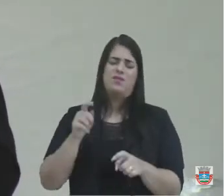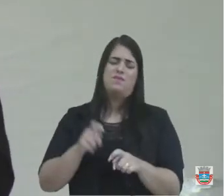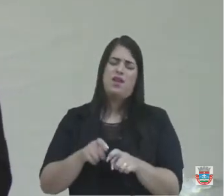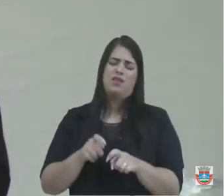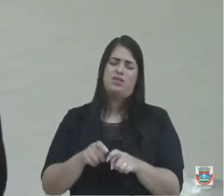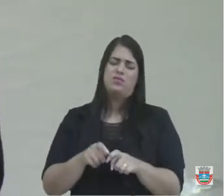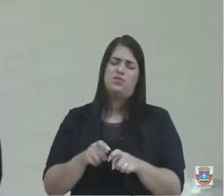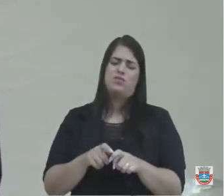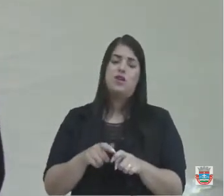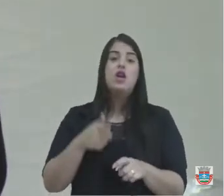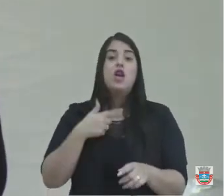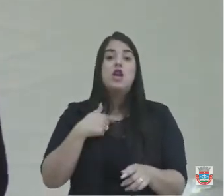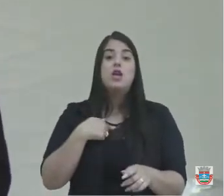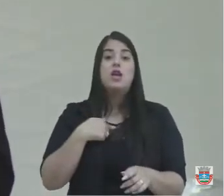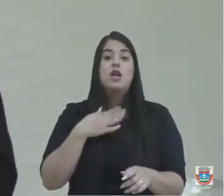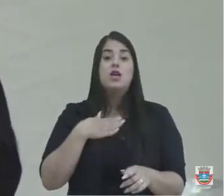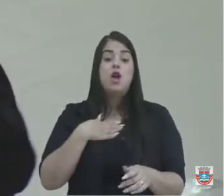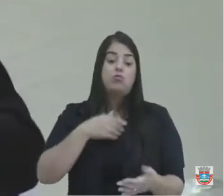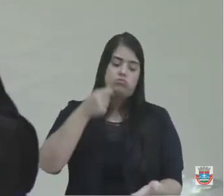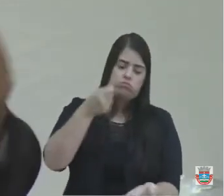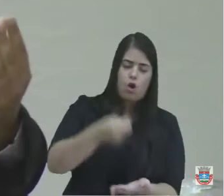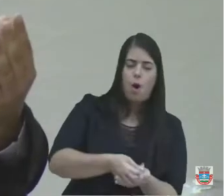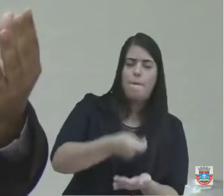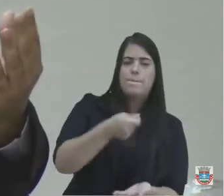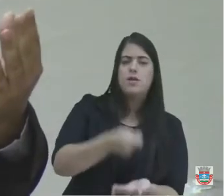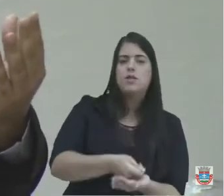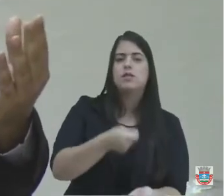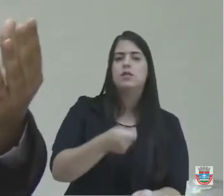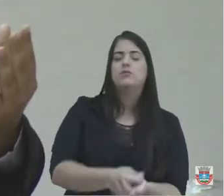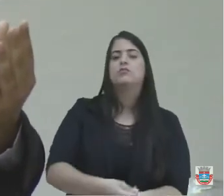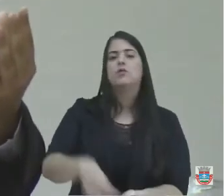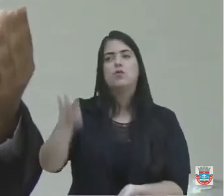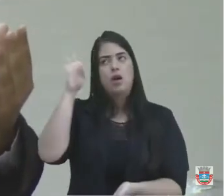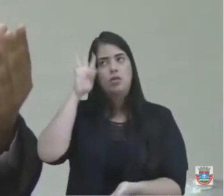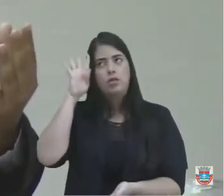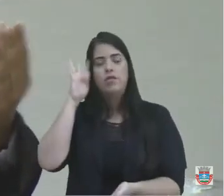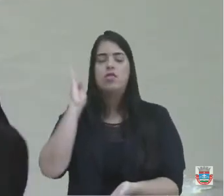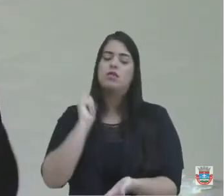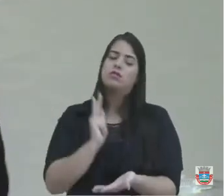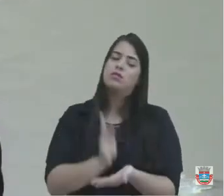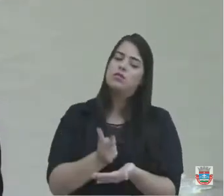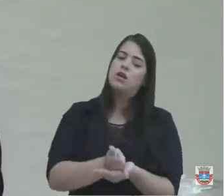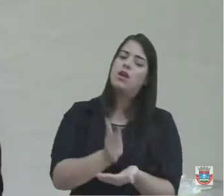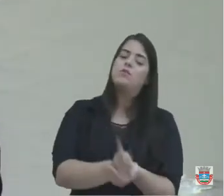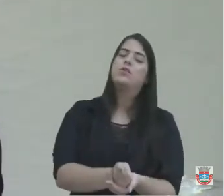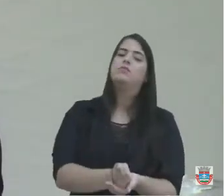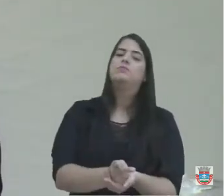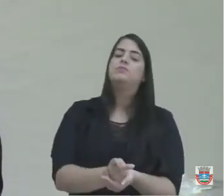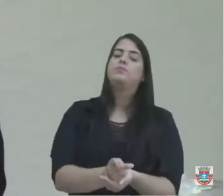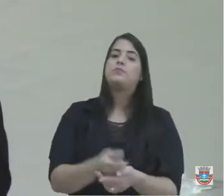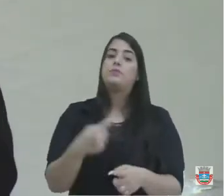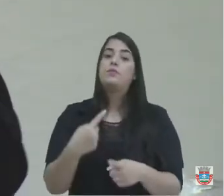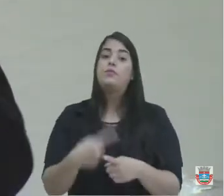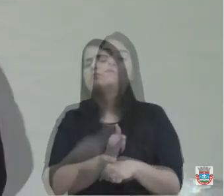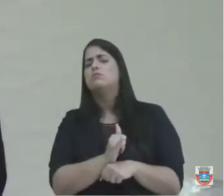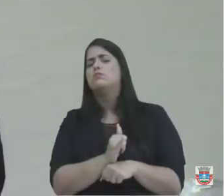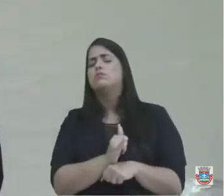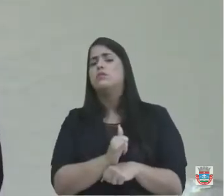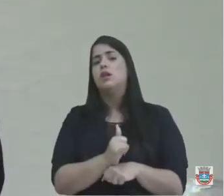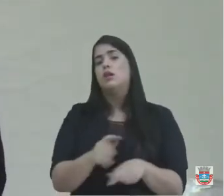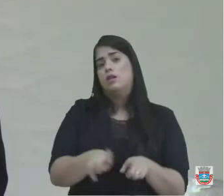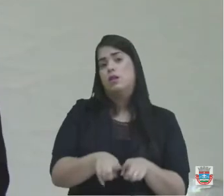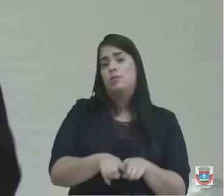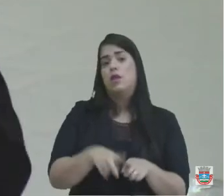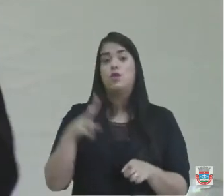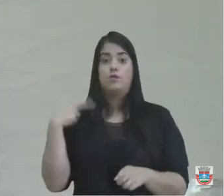cobrando toda quarta-feira porque tinha que sair da comunidade do gama para vir até o hospital passei